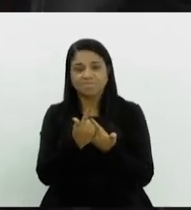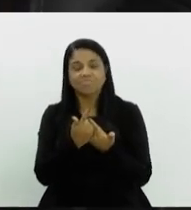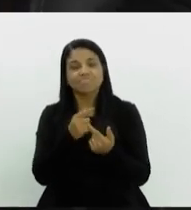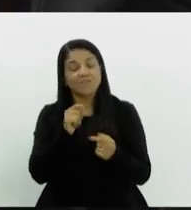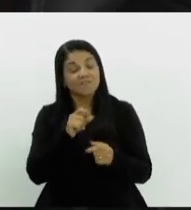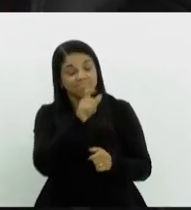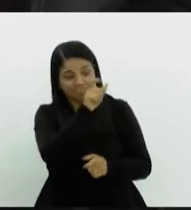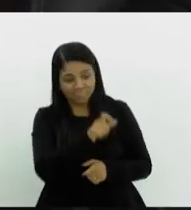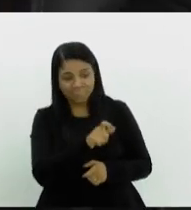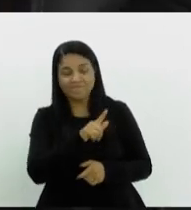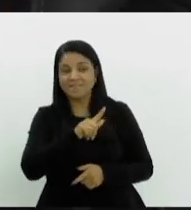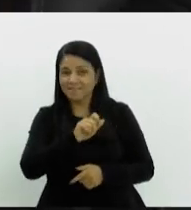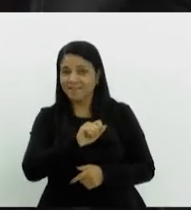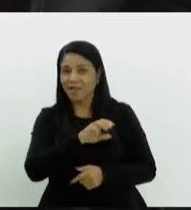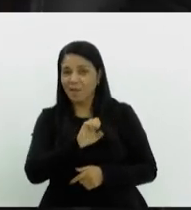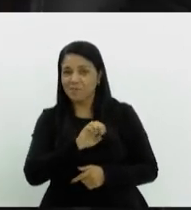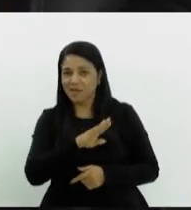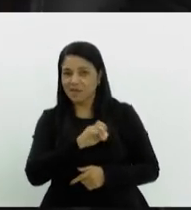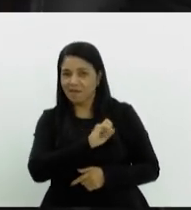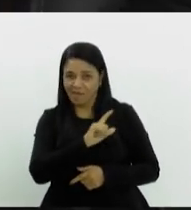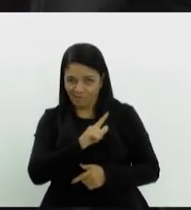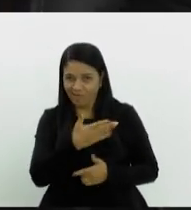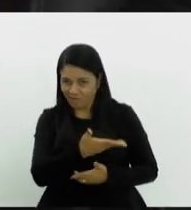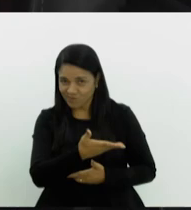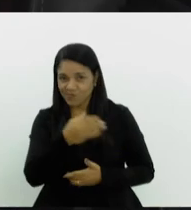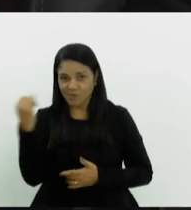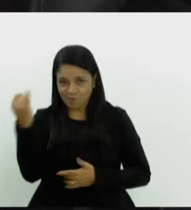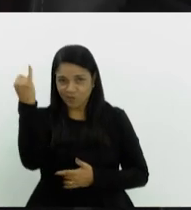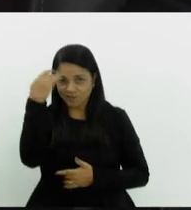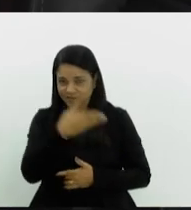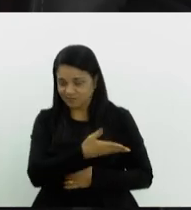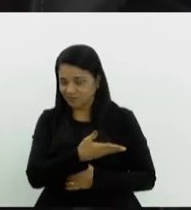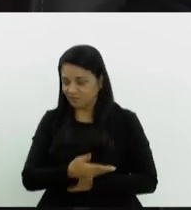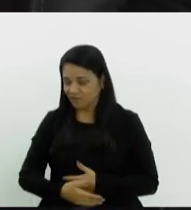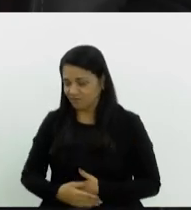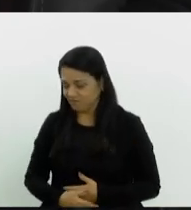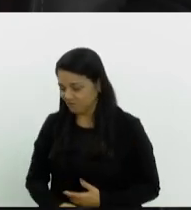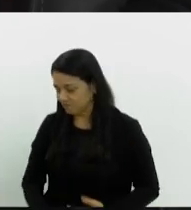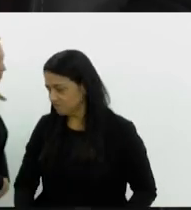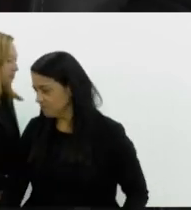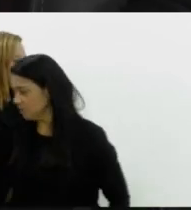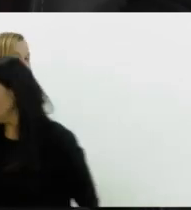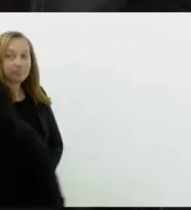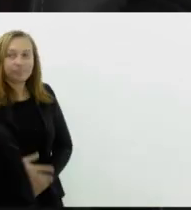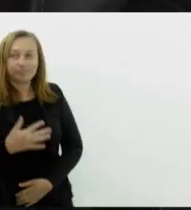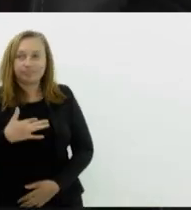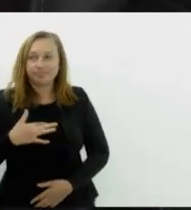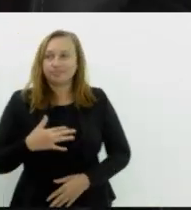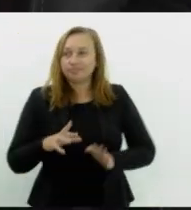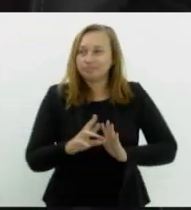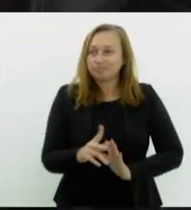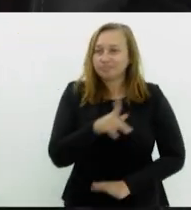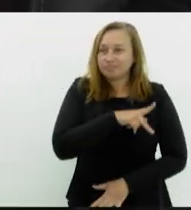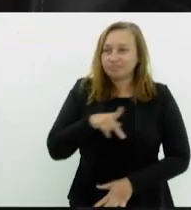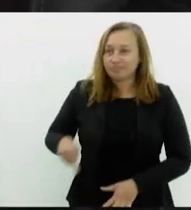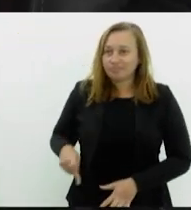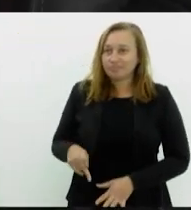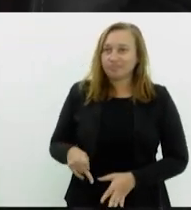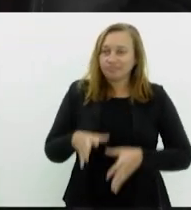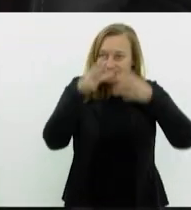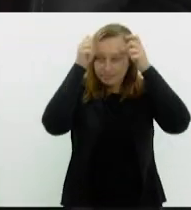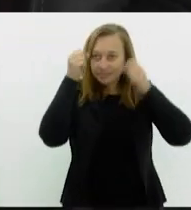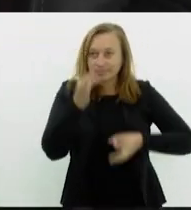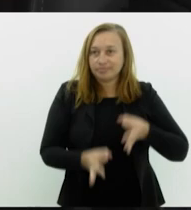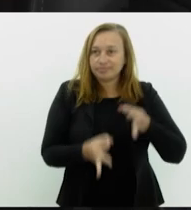Gabriel. Então, Gabriel, o que eu, como presidente do tribunal, eu só posso dizer que essa